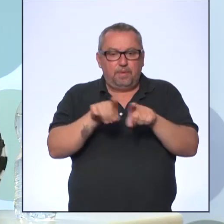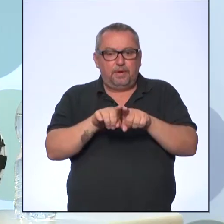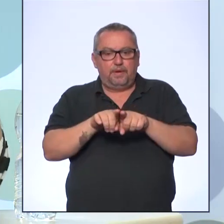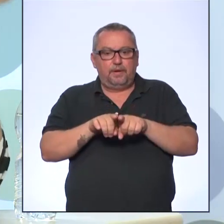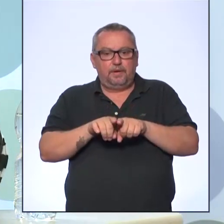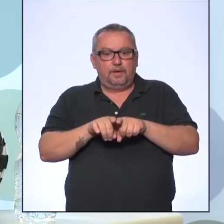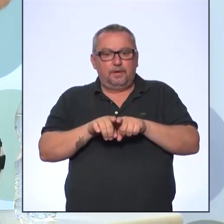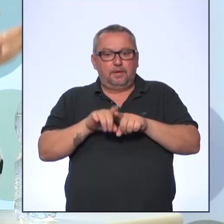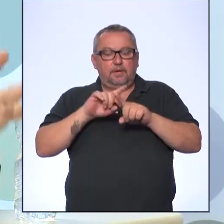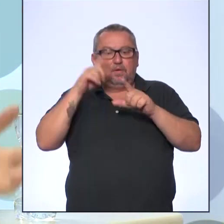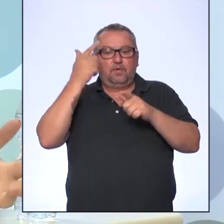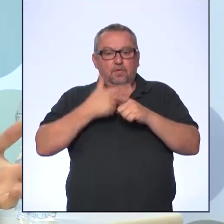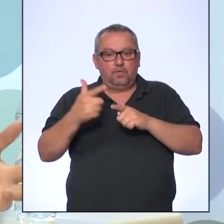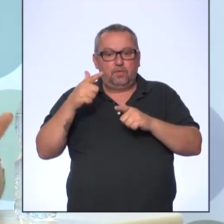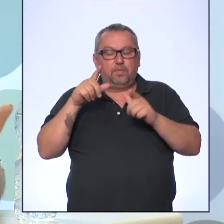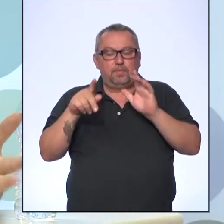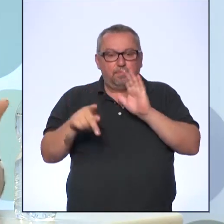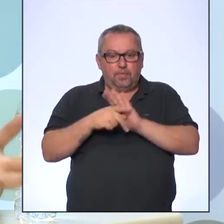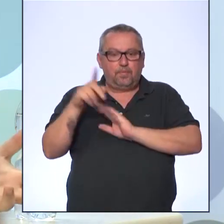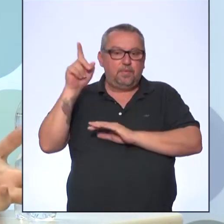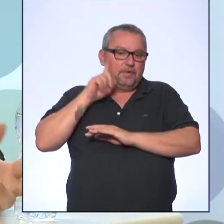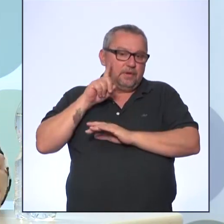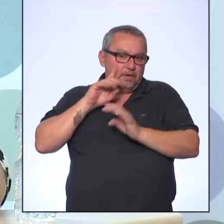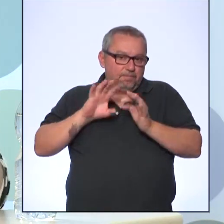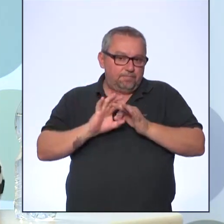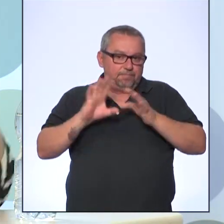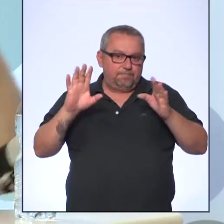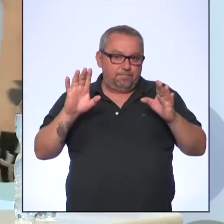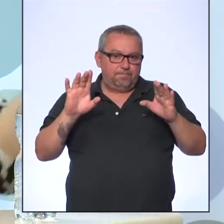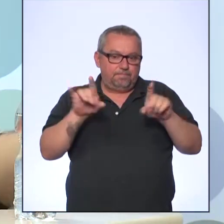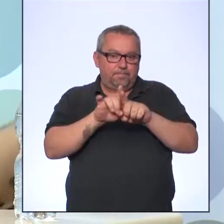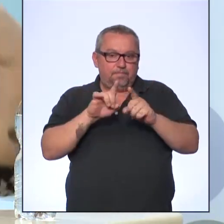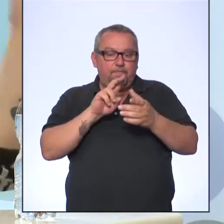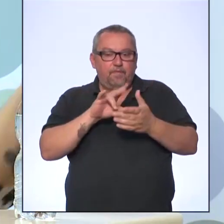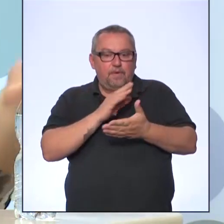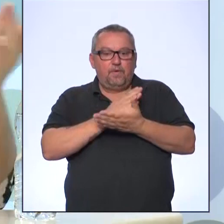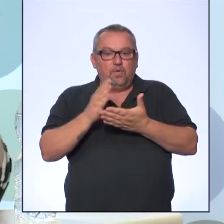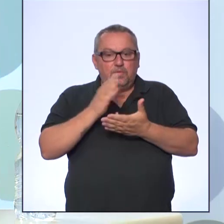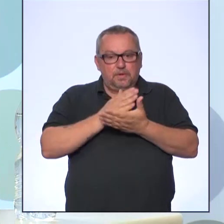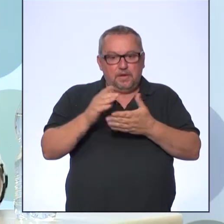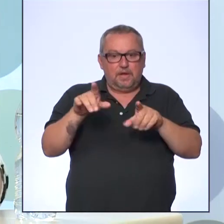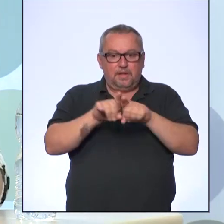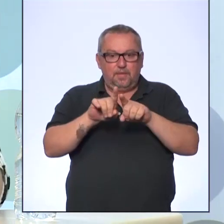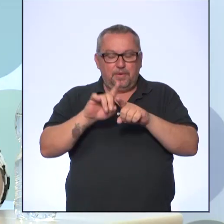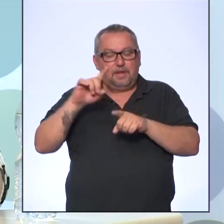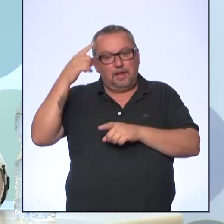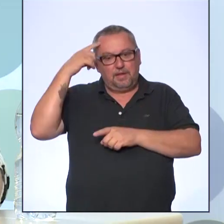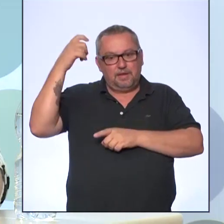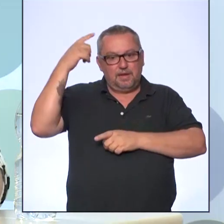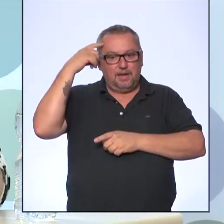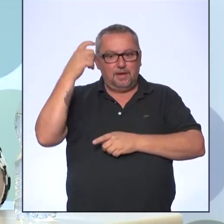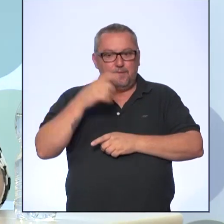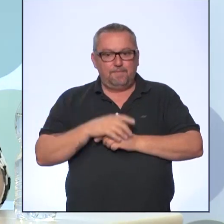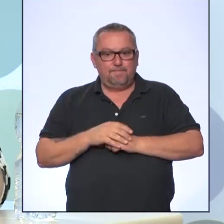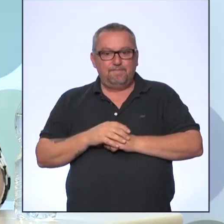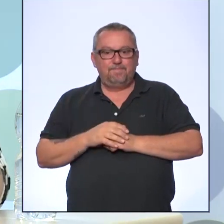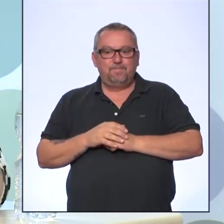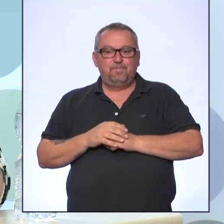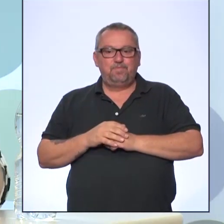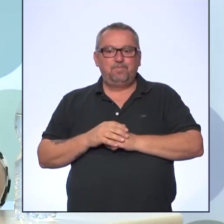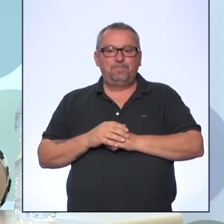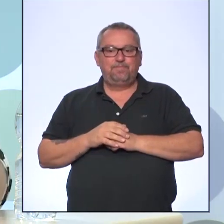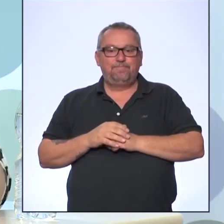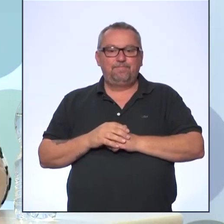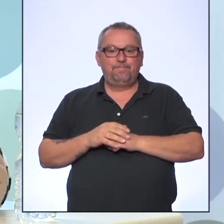falando sobre as independências americanas, né? Sim. Isso vai acontecer no mesmo momento, vai ser inspirado pelas mesmas ideias, inclusive. Sim.